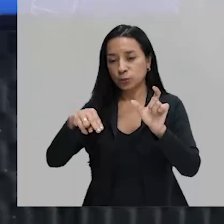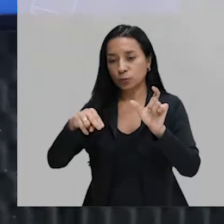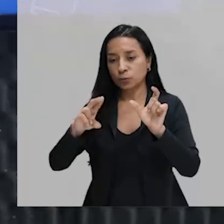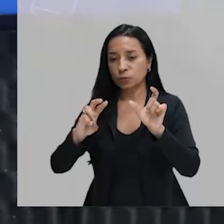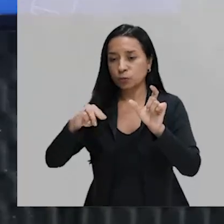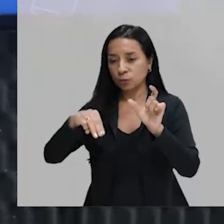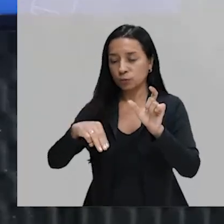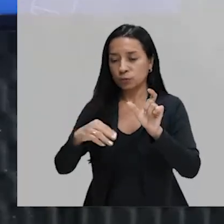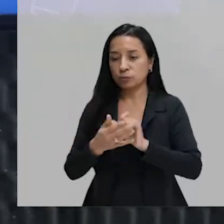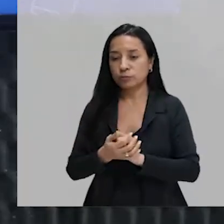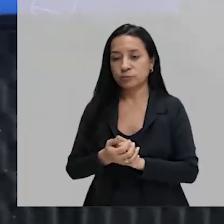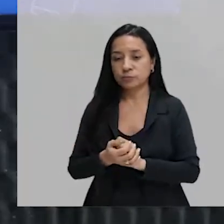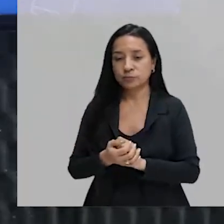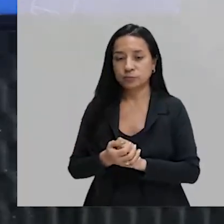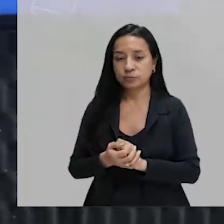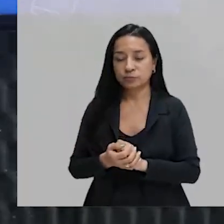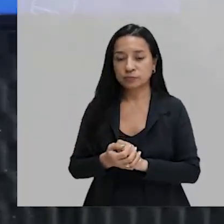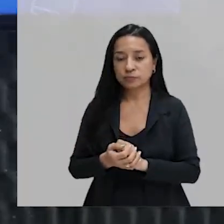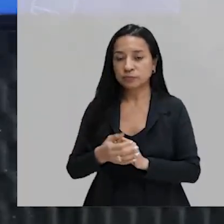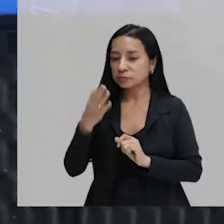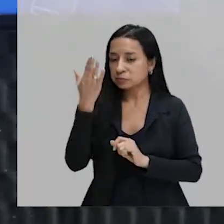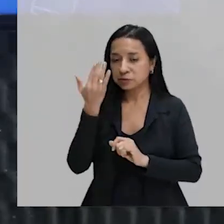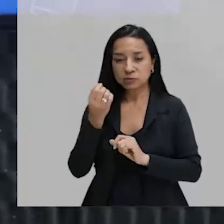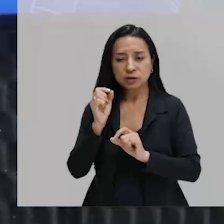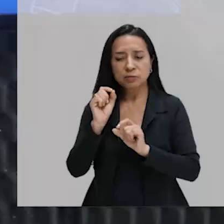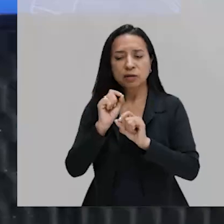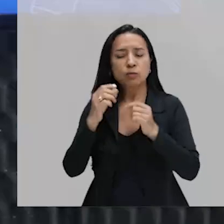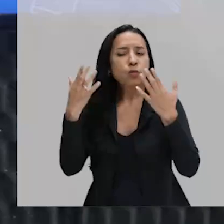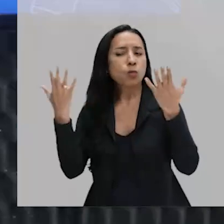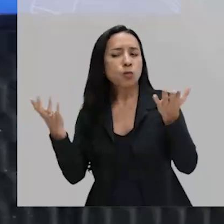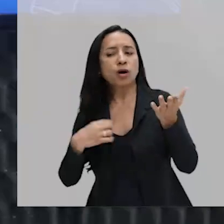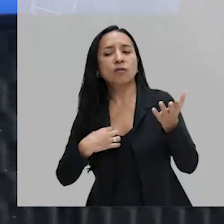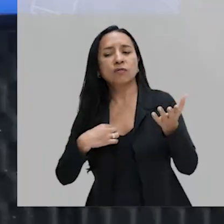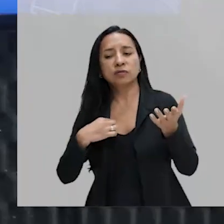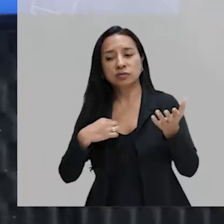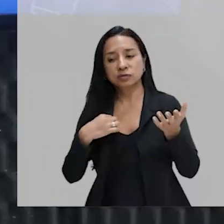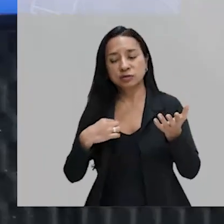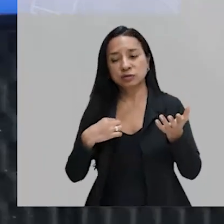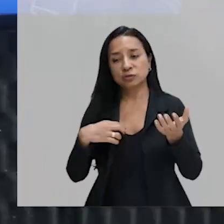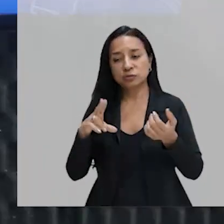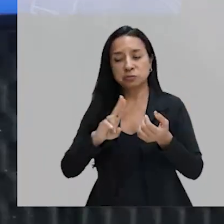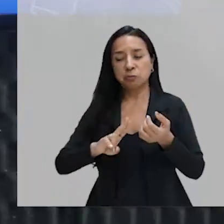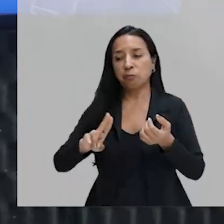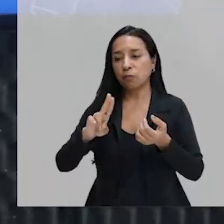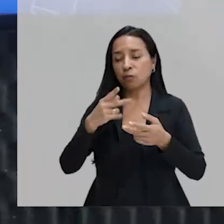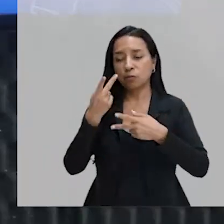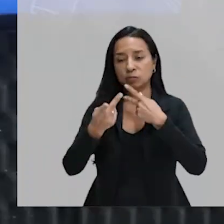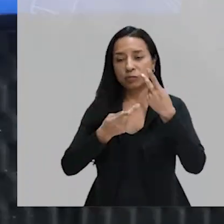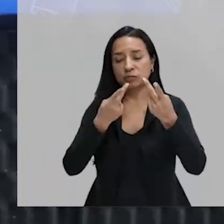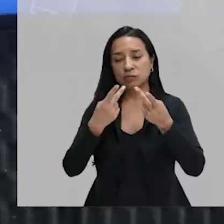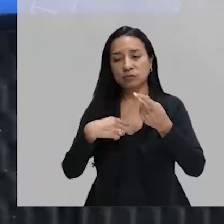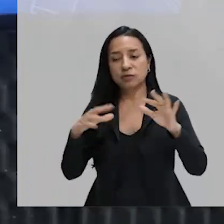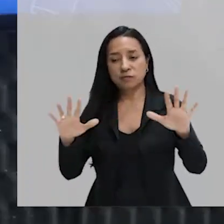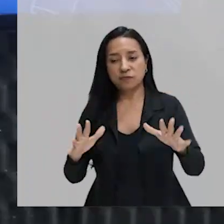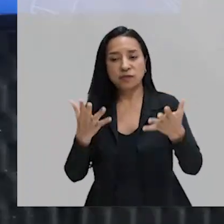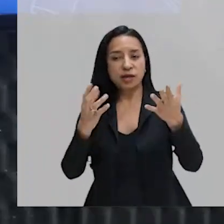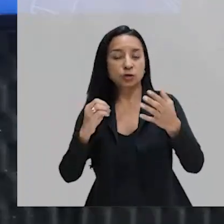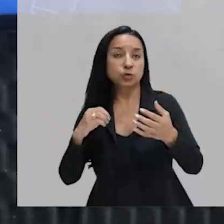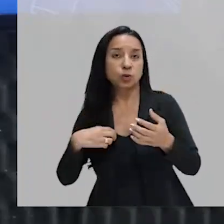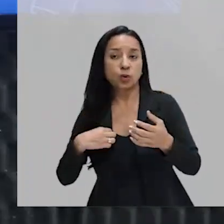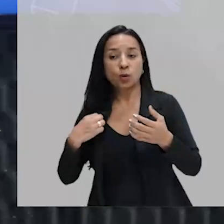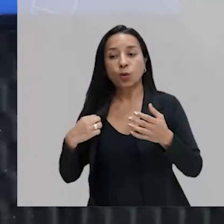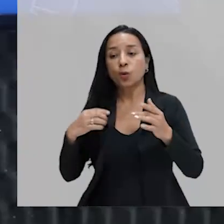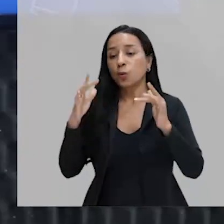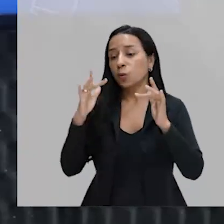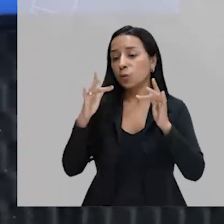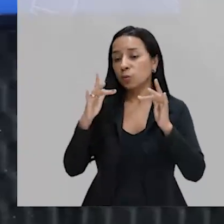bastante vaga, né? Pois não sabemos de que vestido ela se fala. A gente não sabe se é um vestido de festa, se é um vestido de noiva, se é um vestido